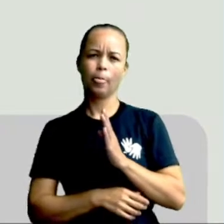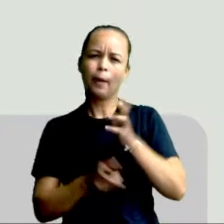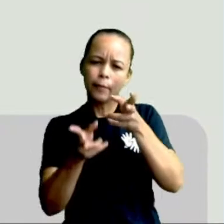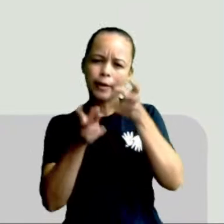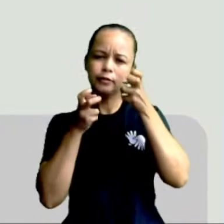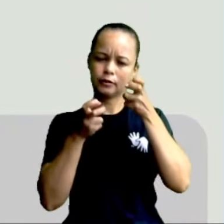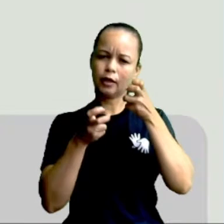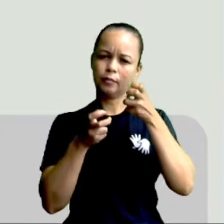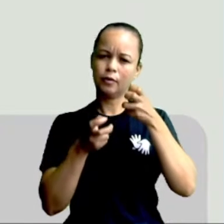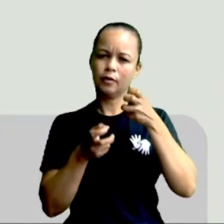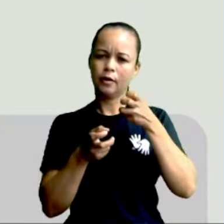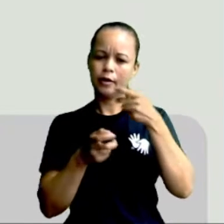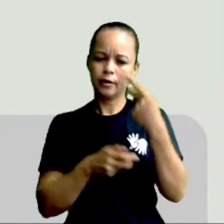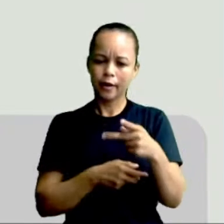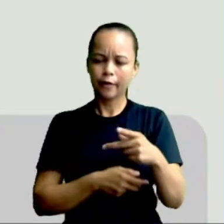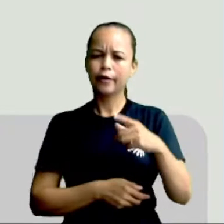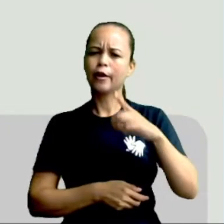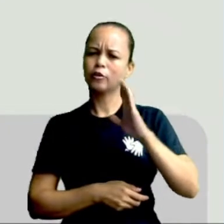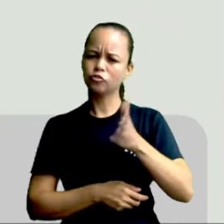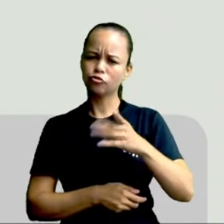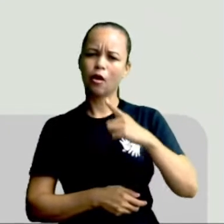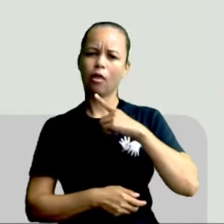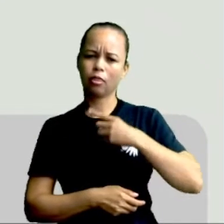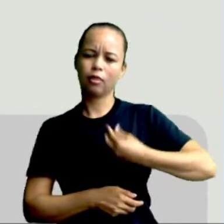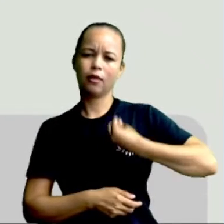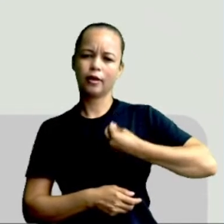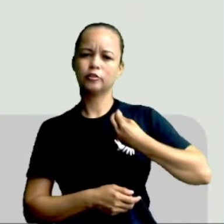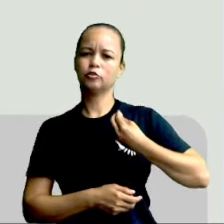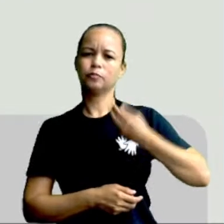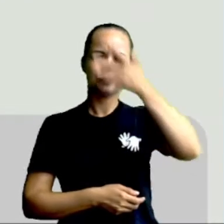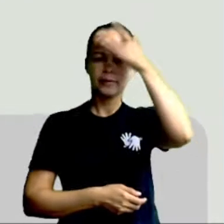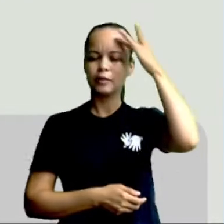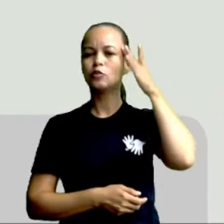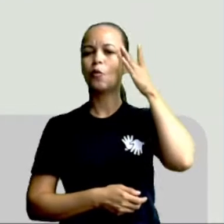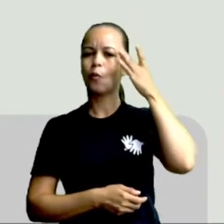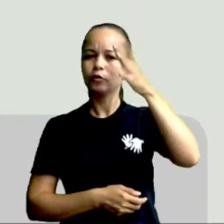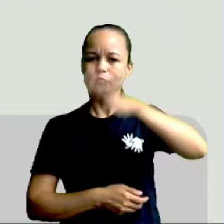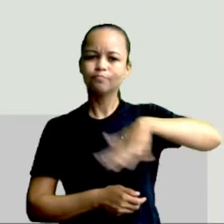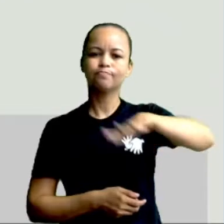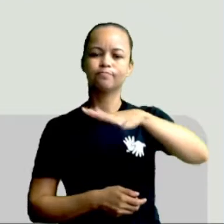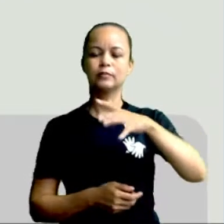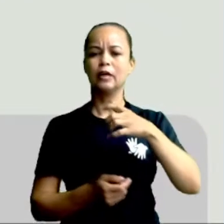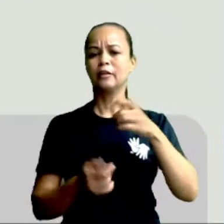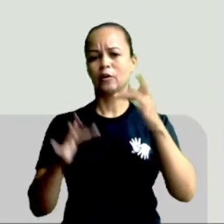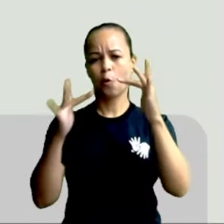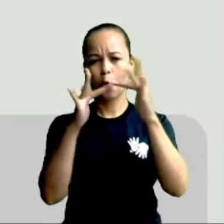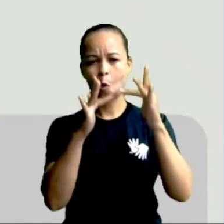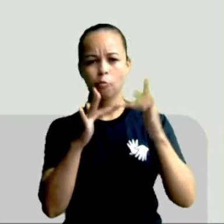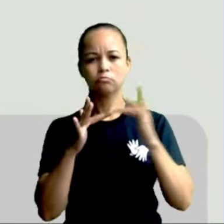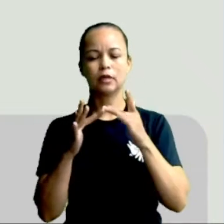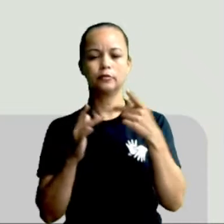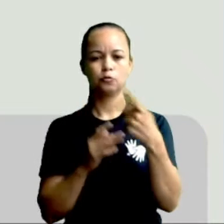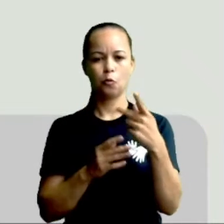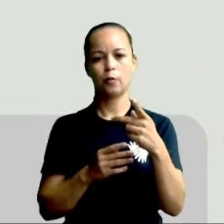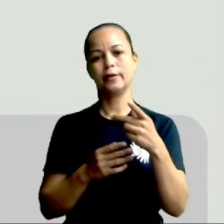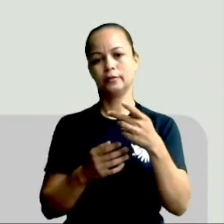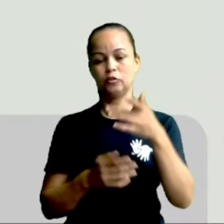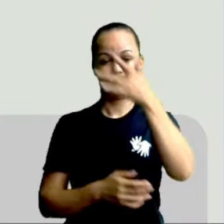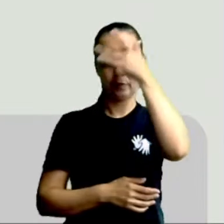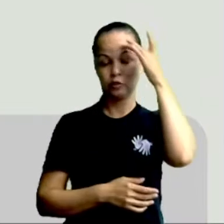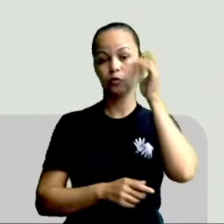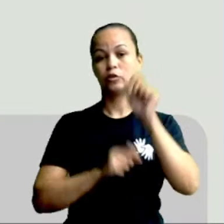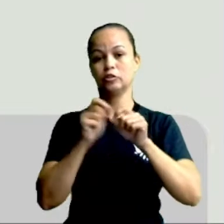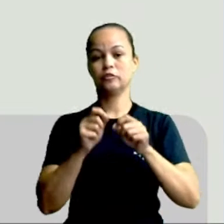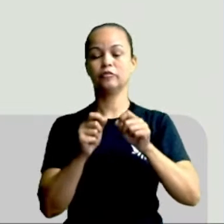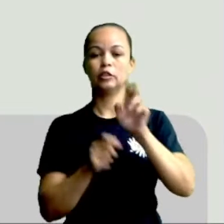já existiam pessoas morando, né? Já havia habitantes. E aí vai acontecer os primeiros contatos com esses habitantes, que a gente vai chamar